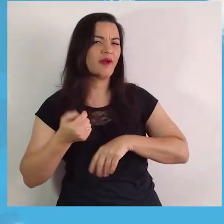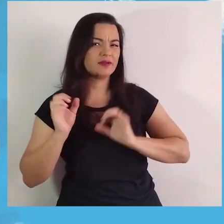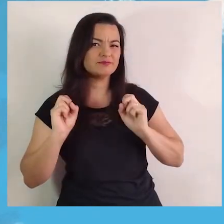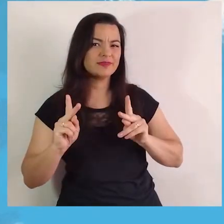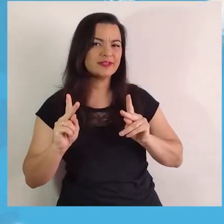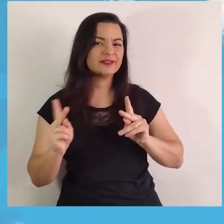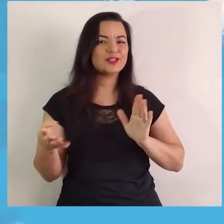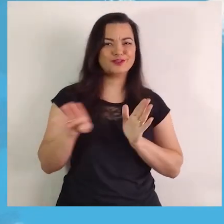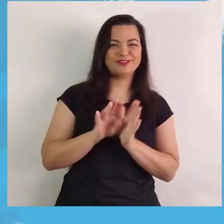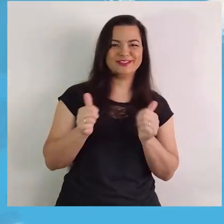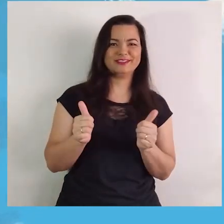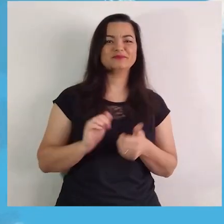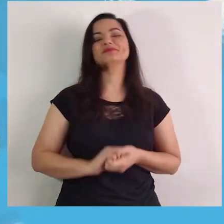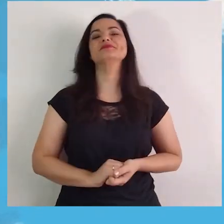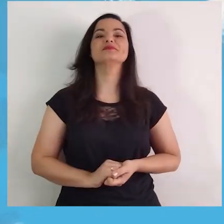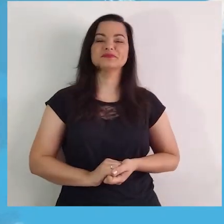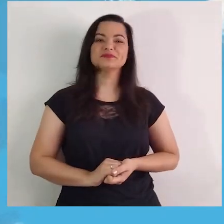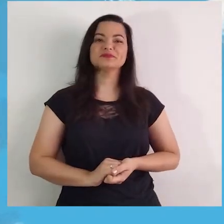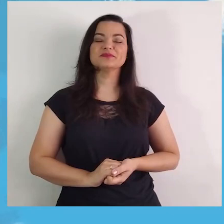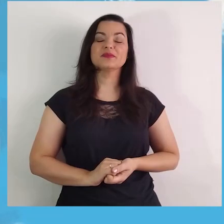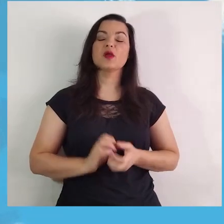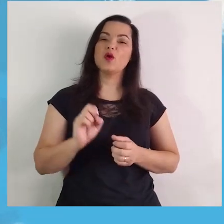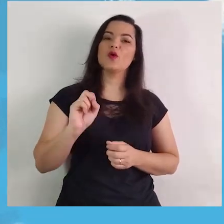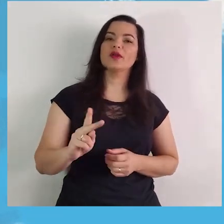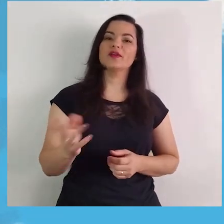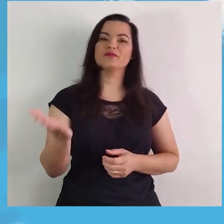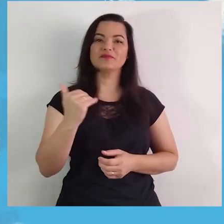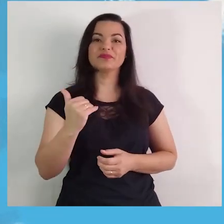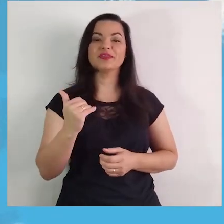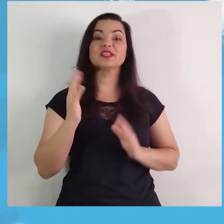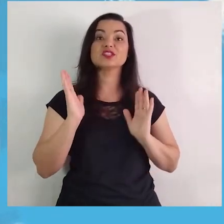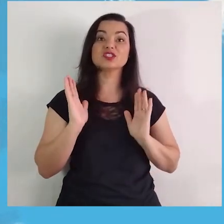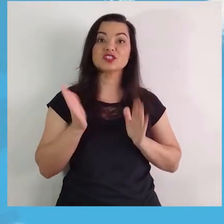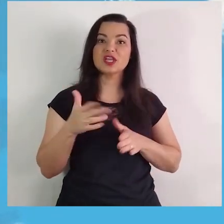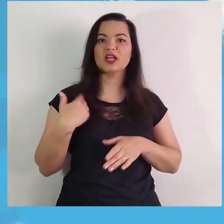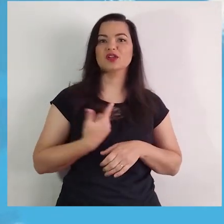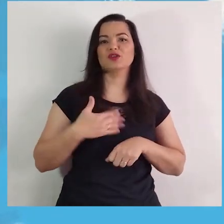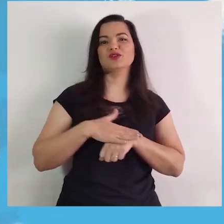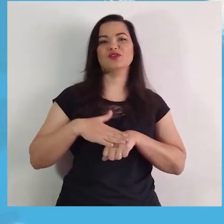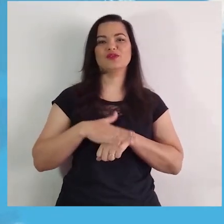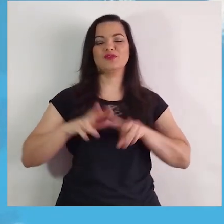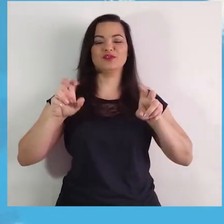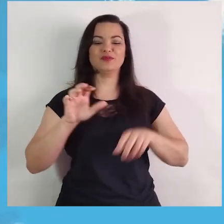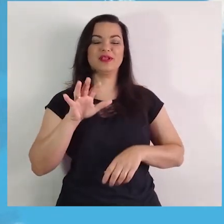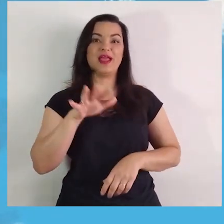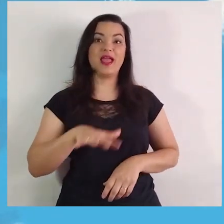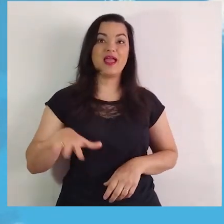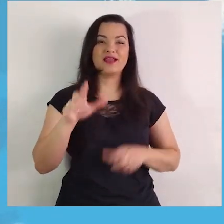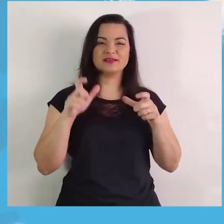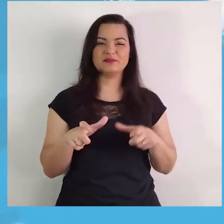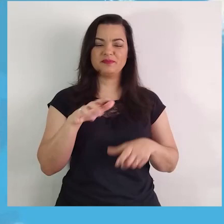bem? Então vamos lá. Já que estamos falando dos espaços, que tal uma